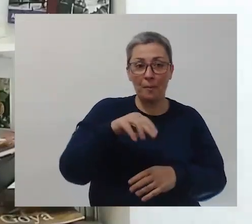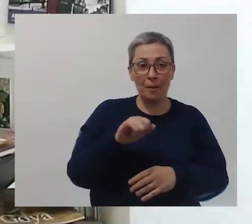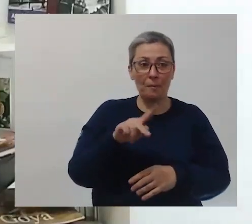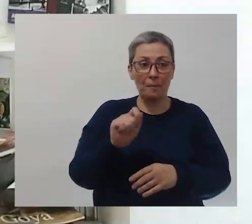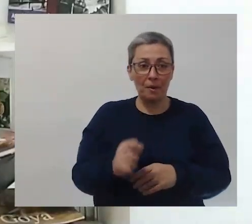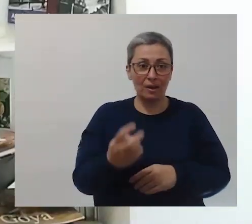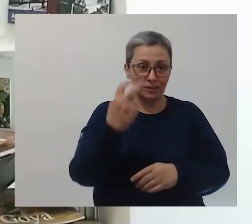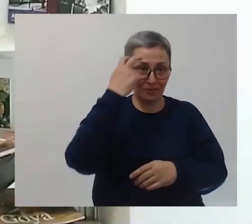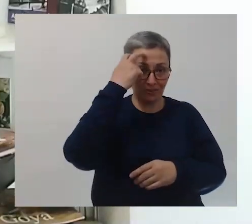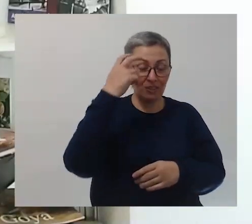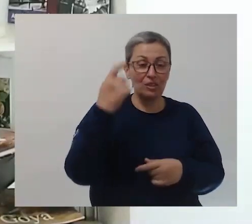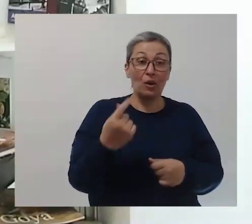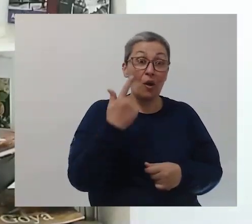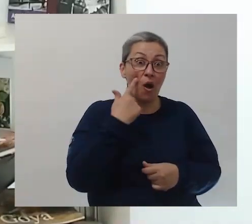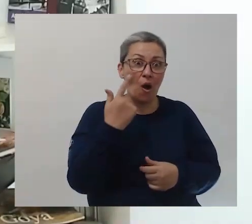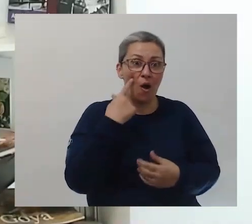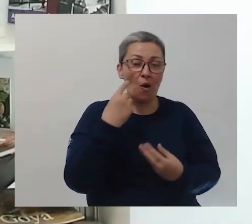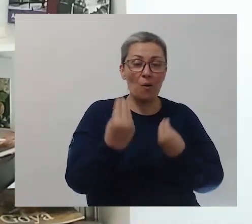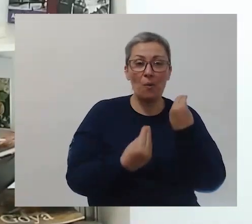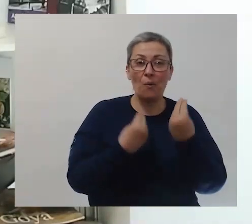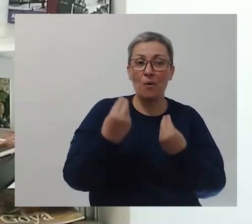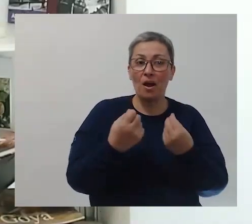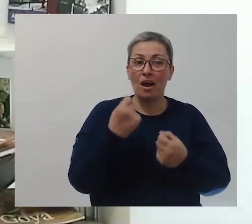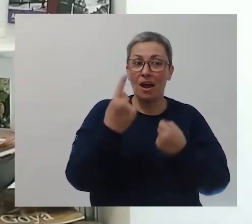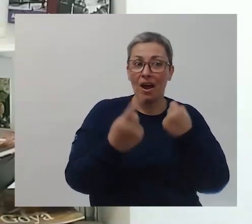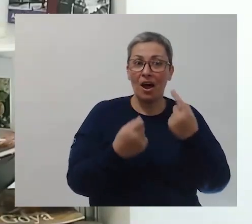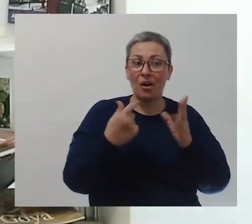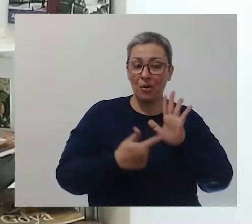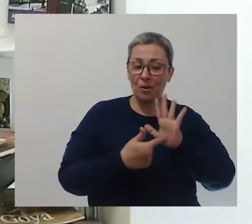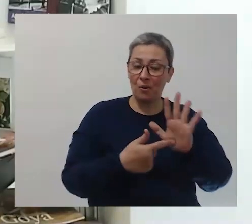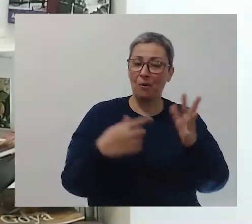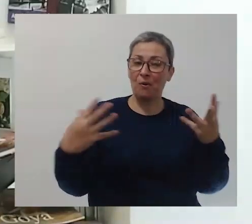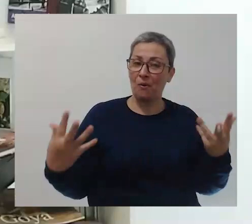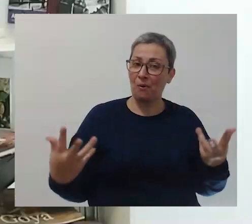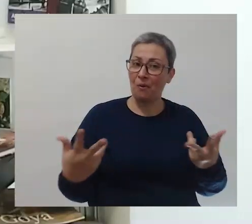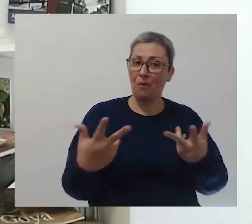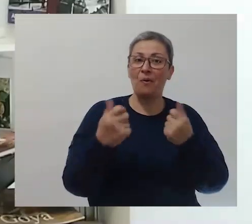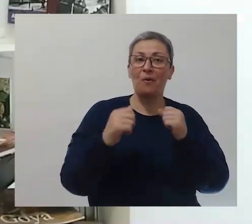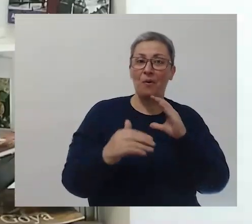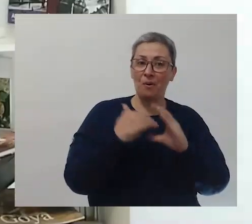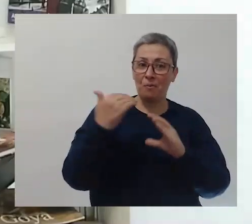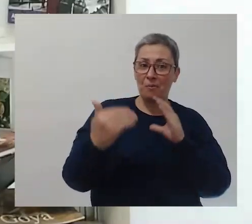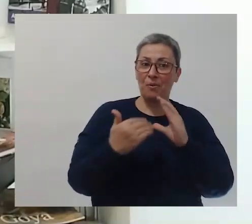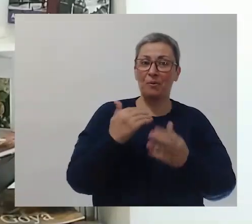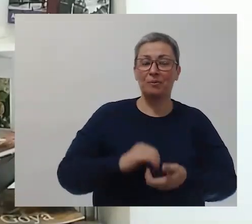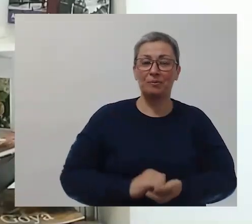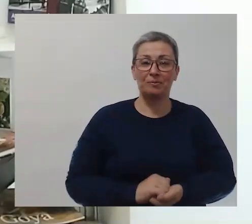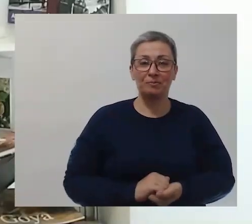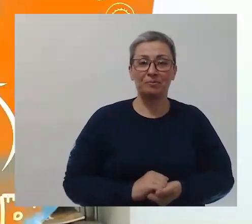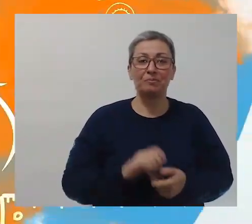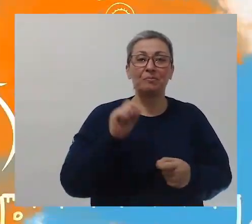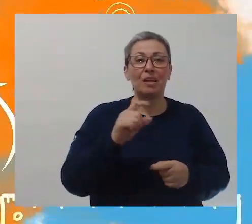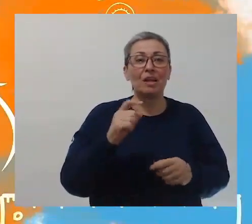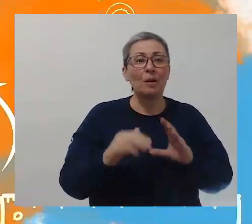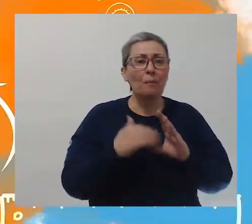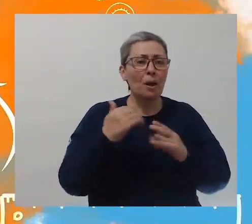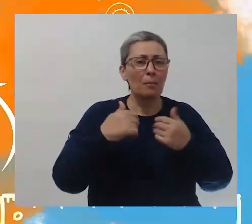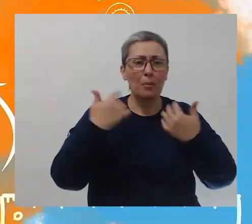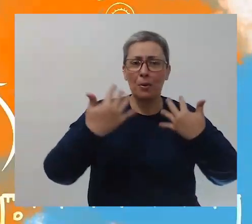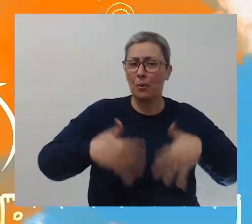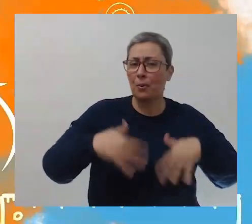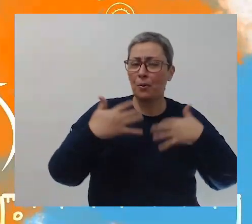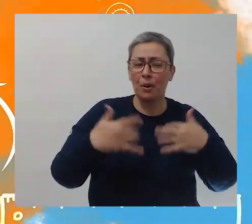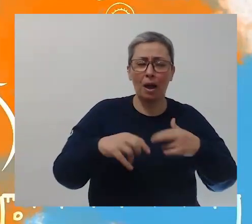mapa cultural. Vejam só alguns desses incríveis Cultural Maps.